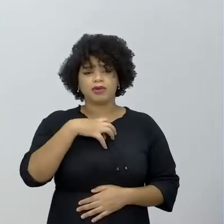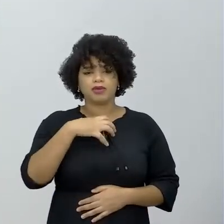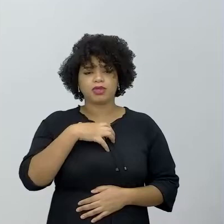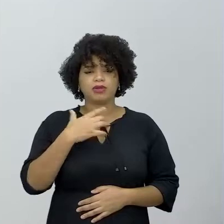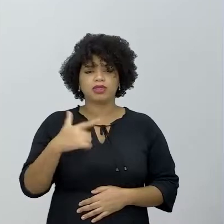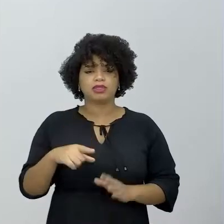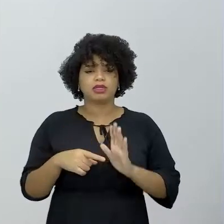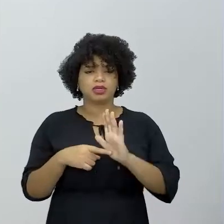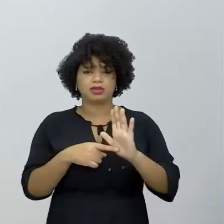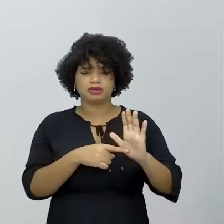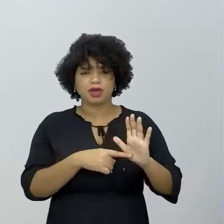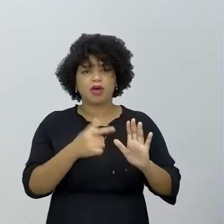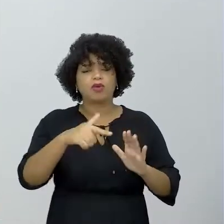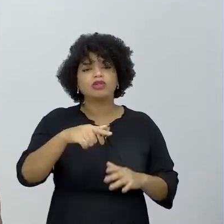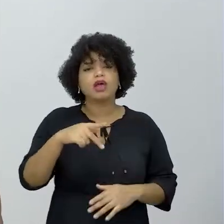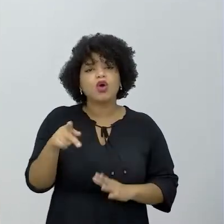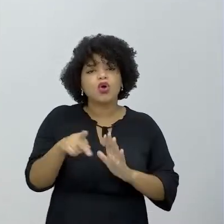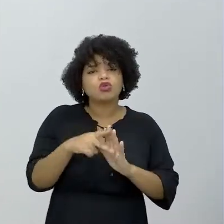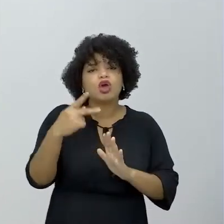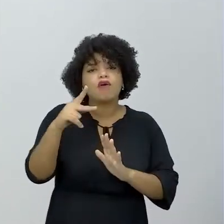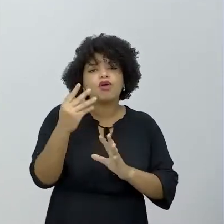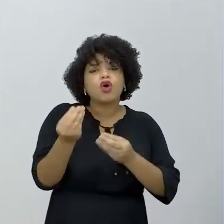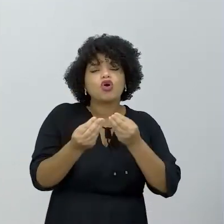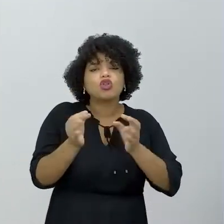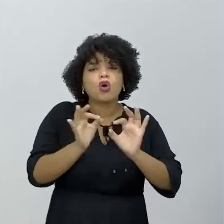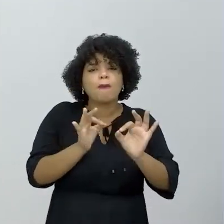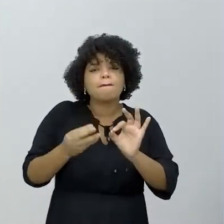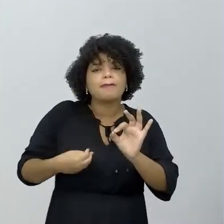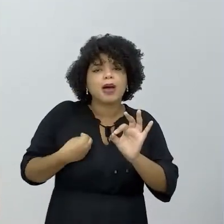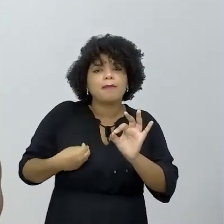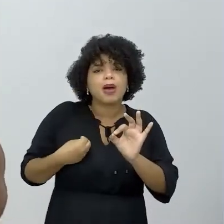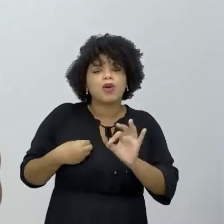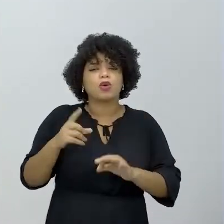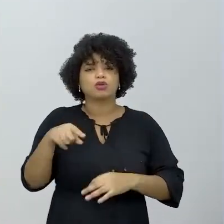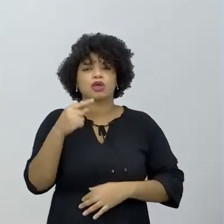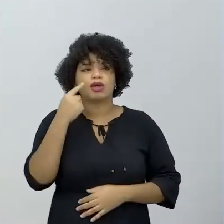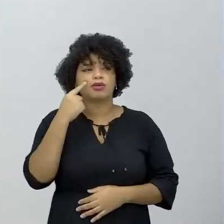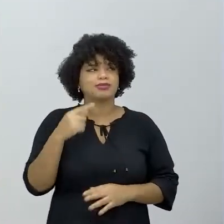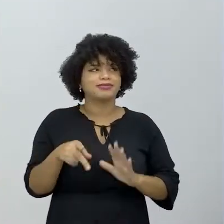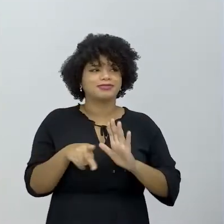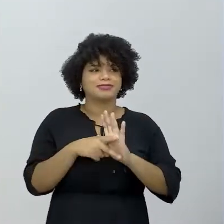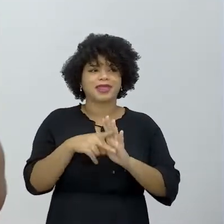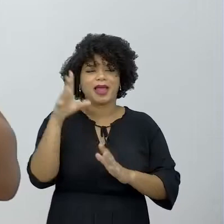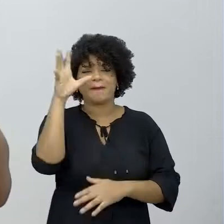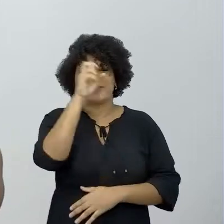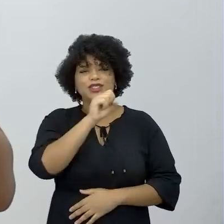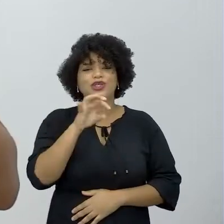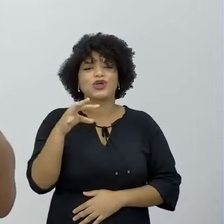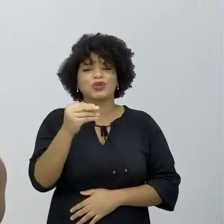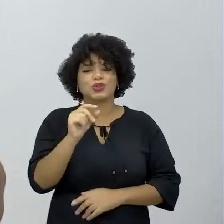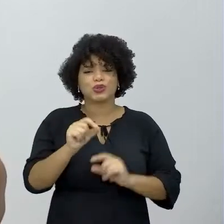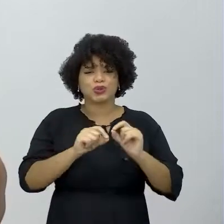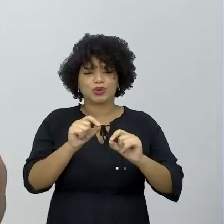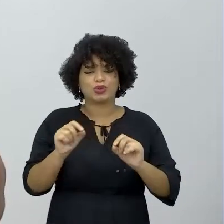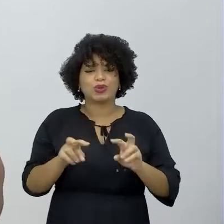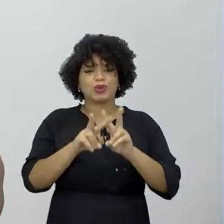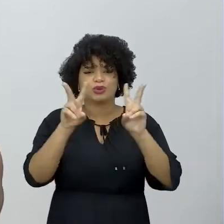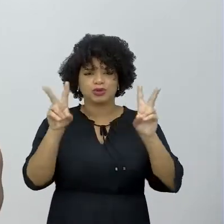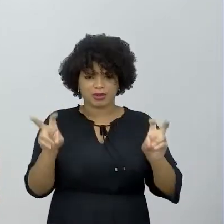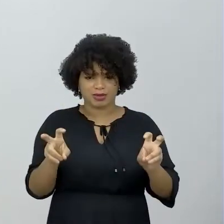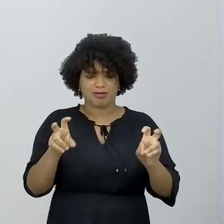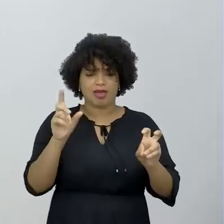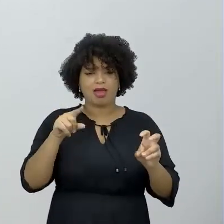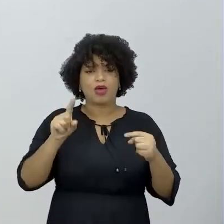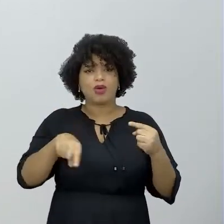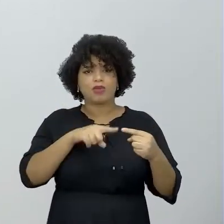sentido na sua realidade, com o seu projeto de vida e tudo que você aprende agora, esses temas que são